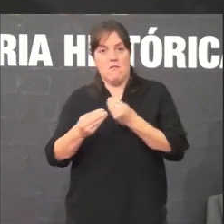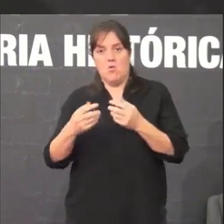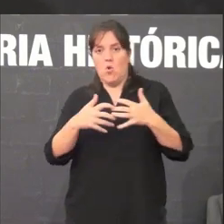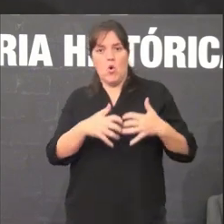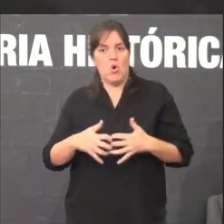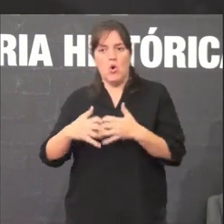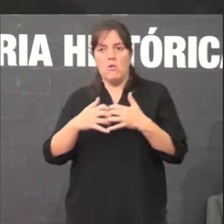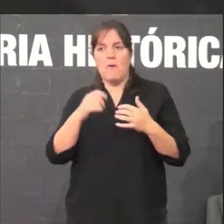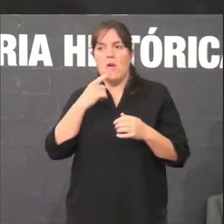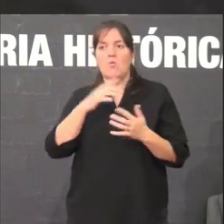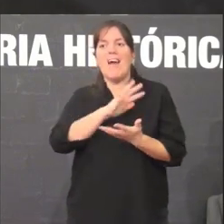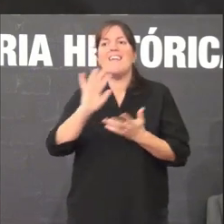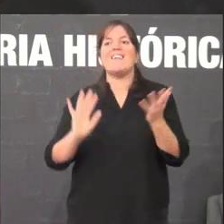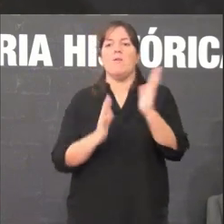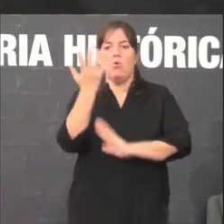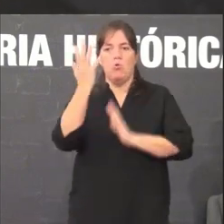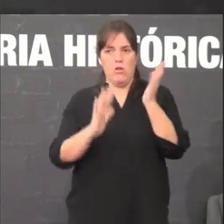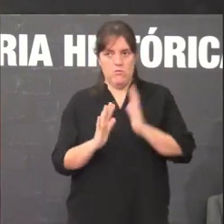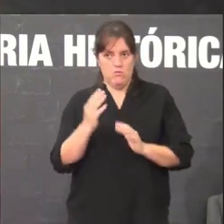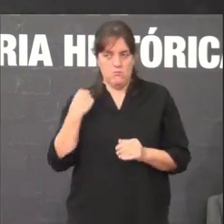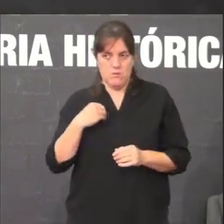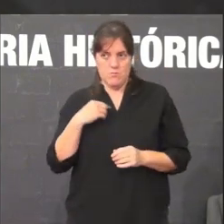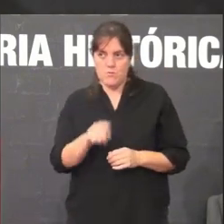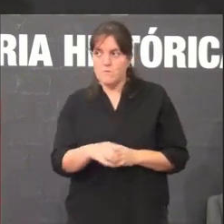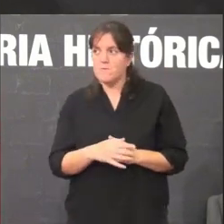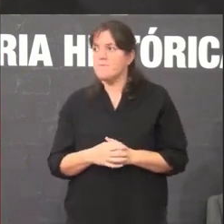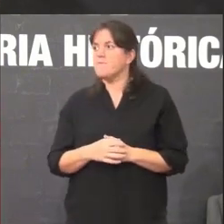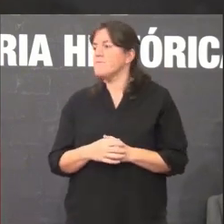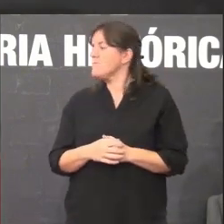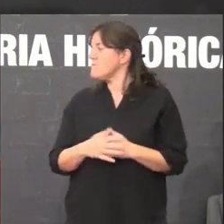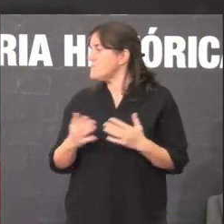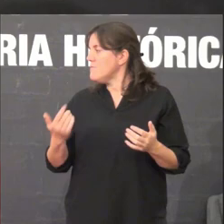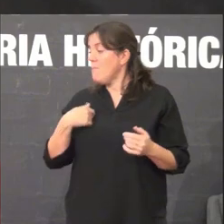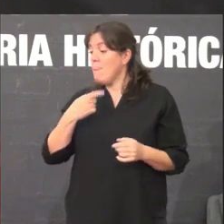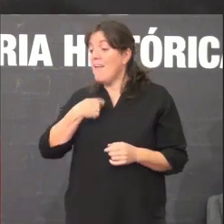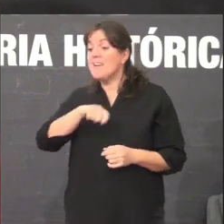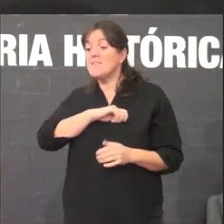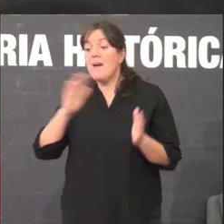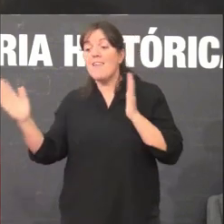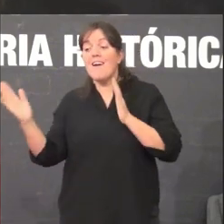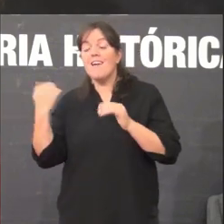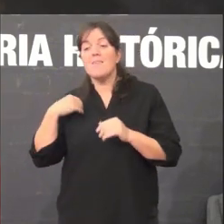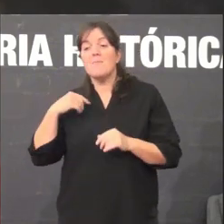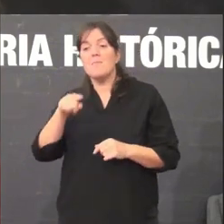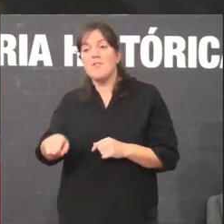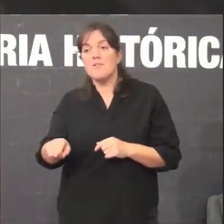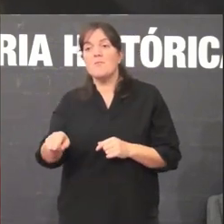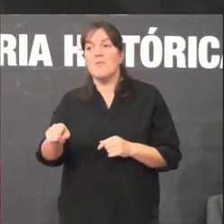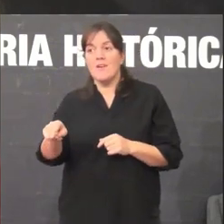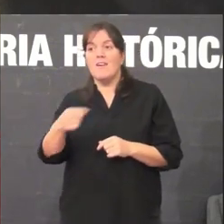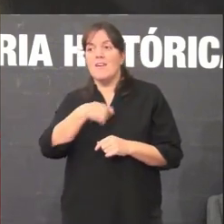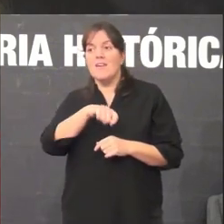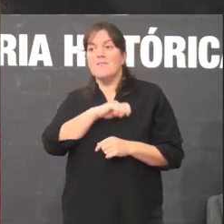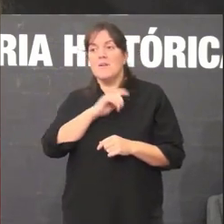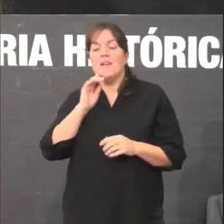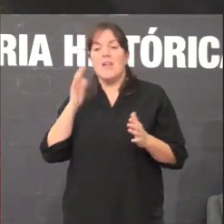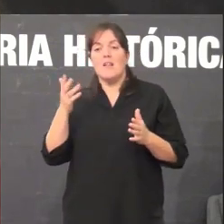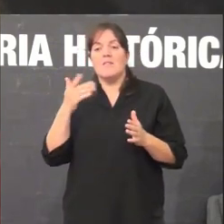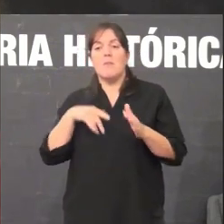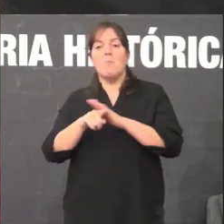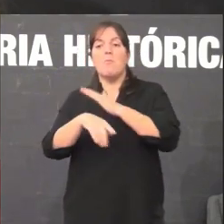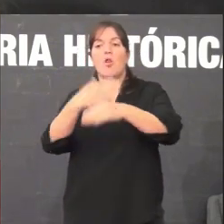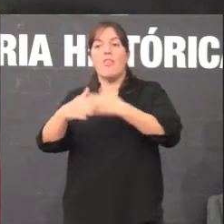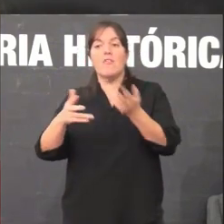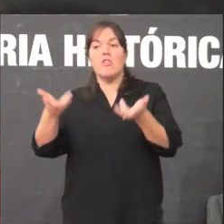numa revolução. Então, voltando um bocadinho à Espanha, esta transição democrática espanhola acaba por